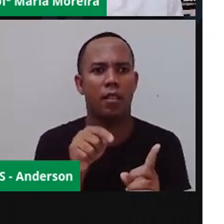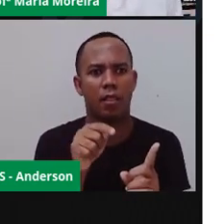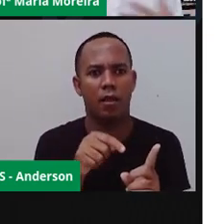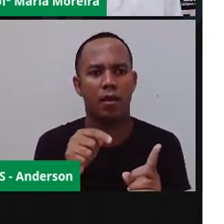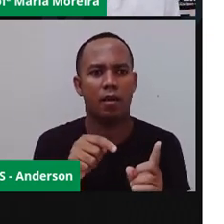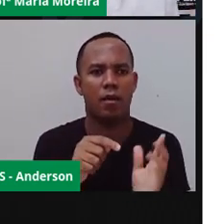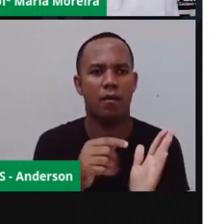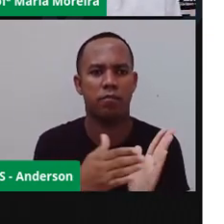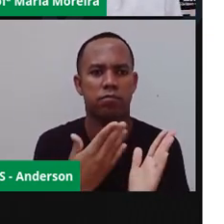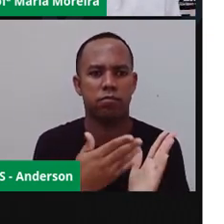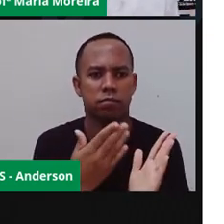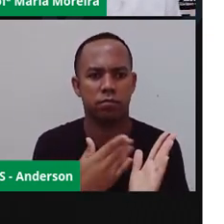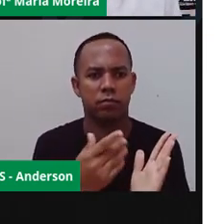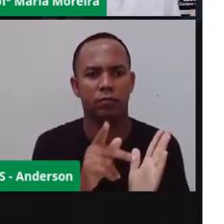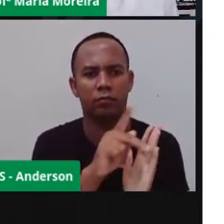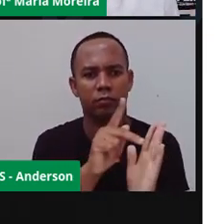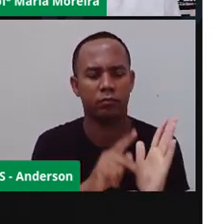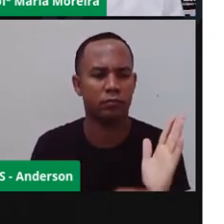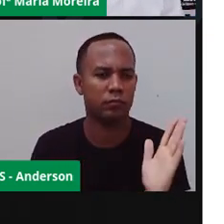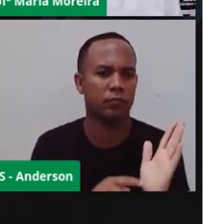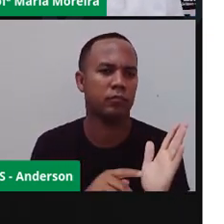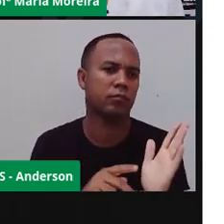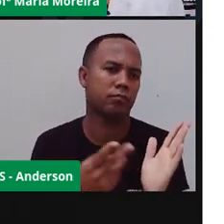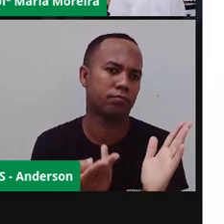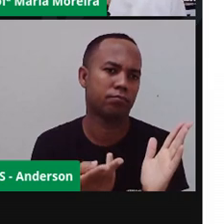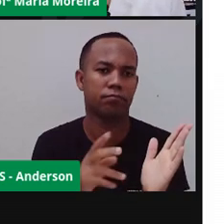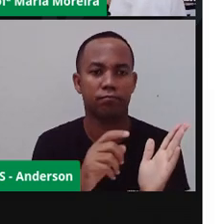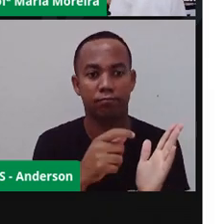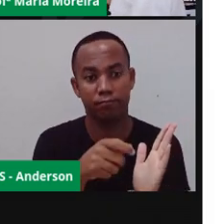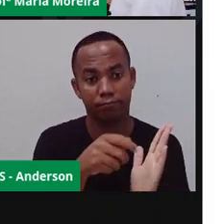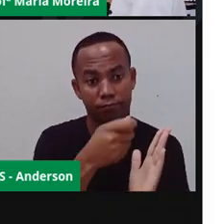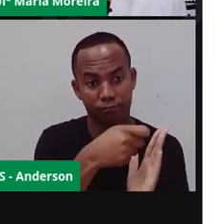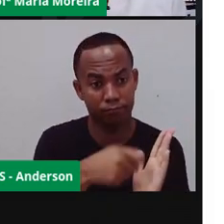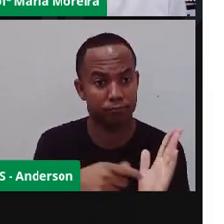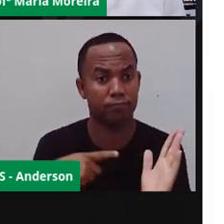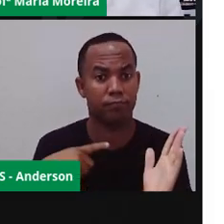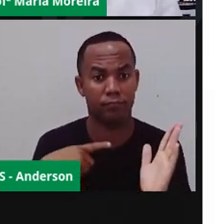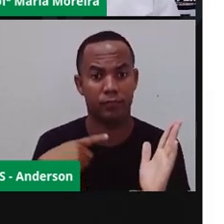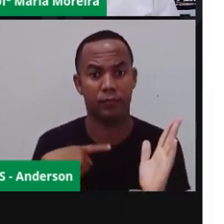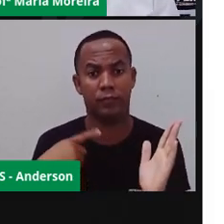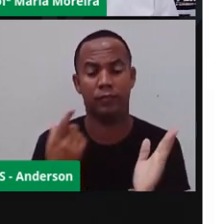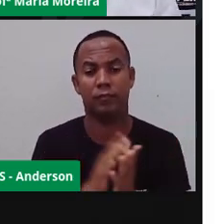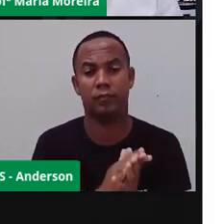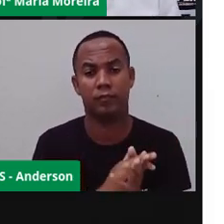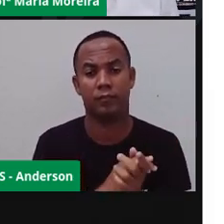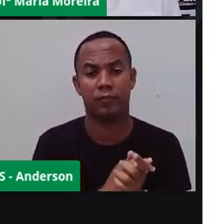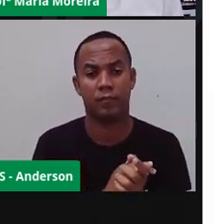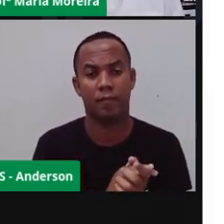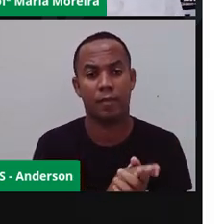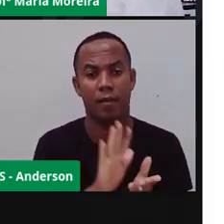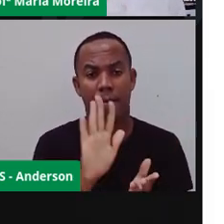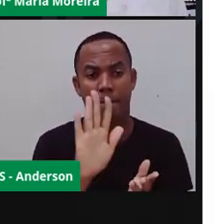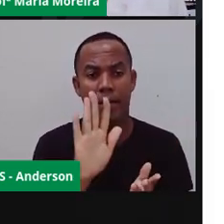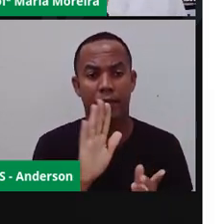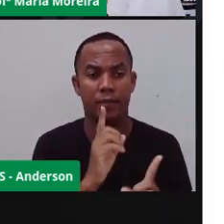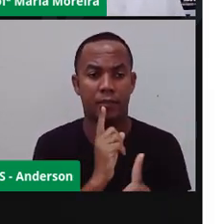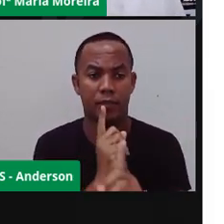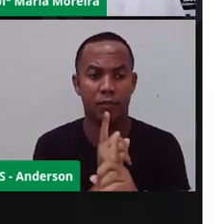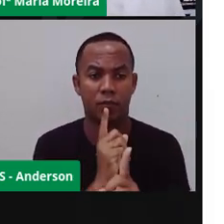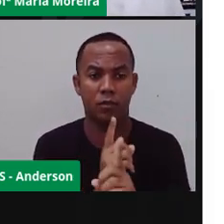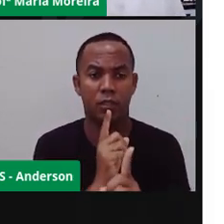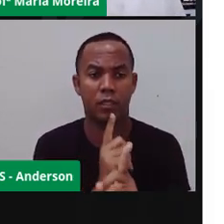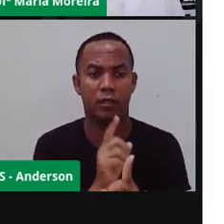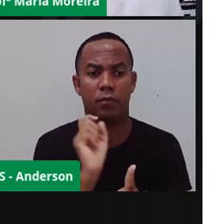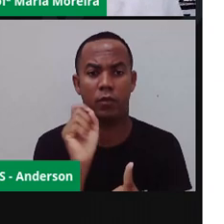revista Veja, em jornais como Noite e Dia, à tarde, a gente encontra isso aí. Mas a gente também pode encontrar a charge aonde?